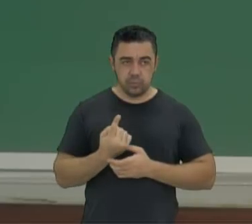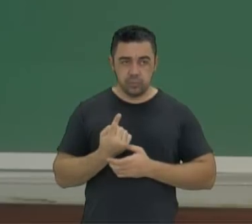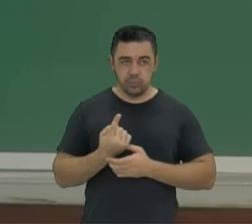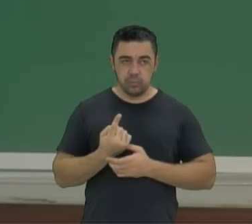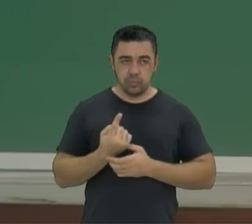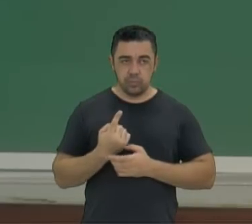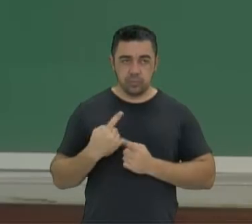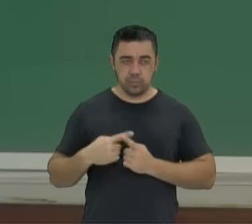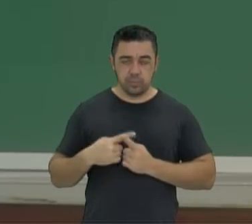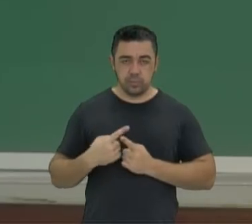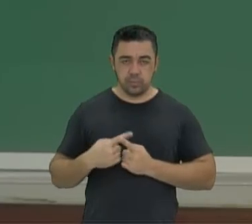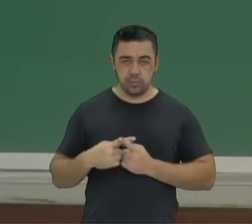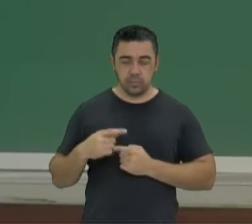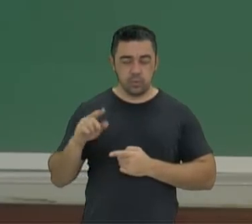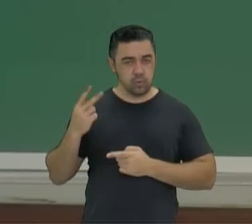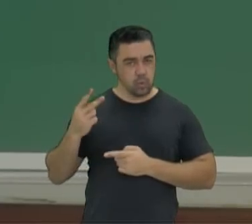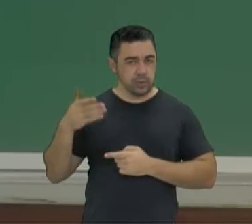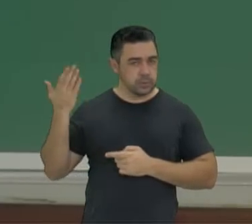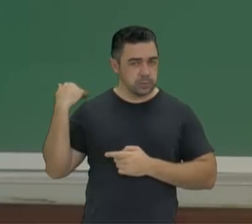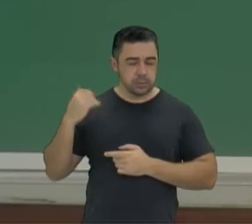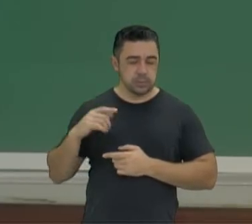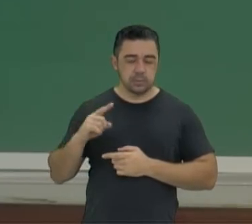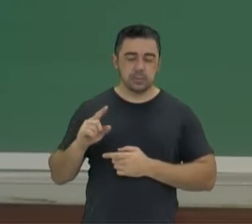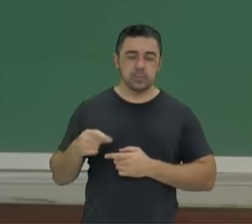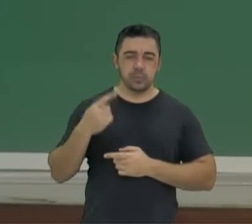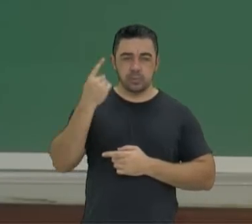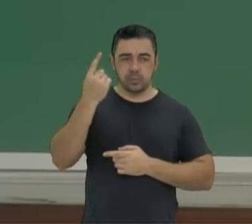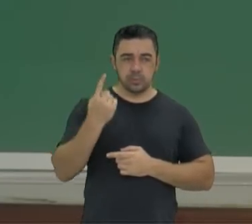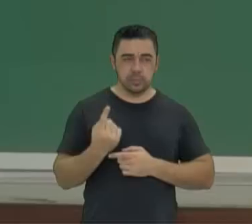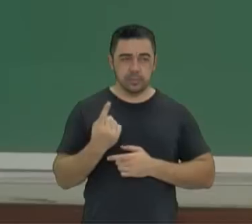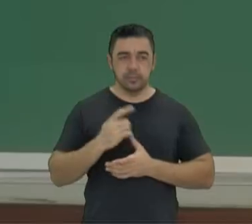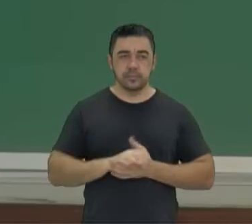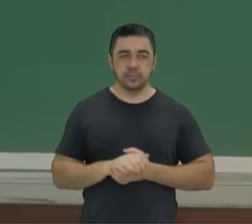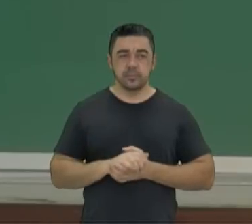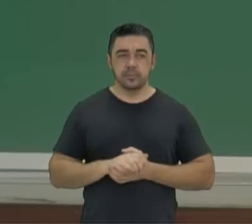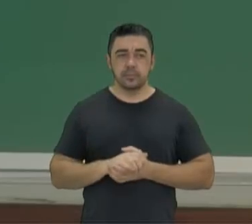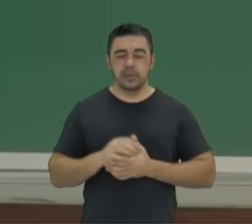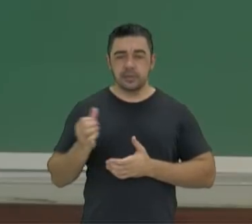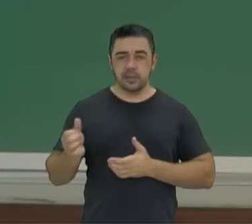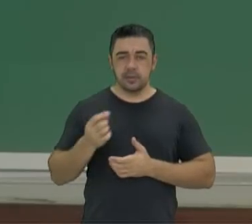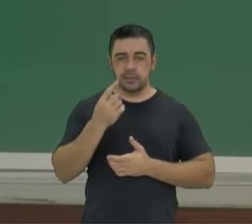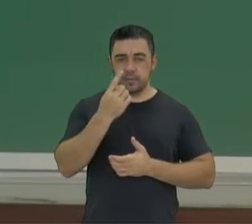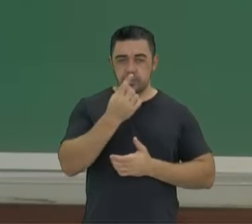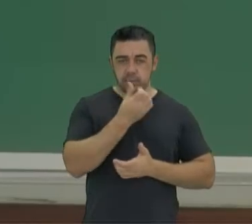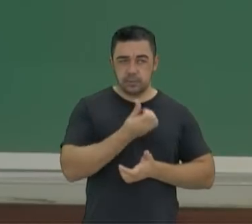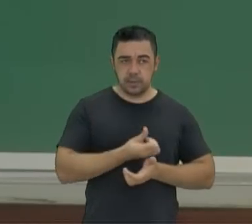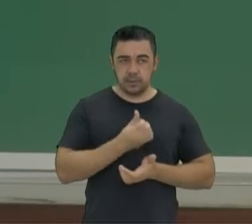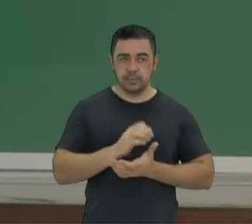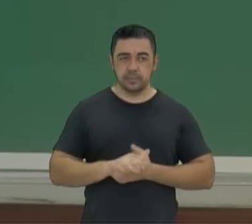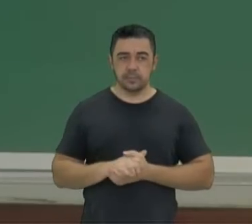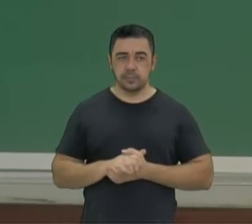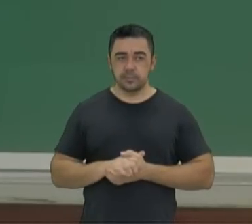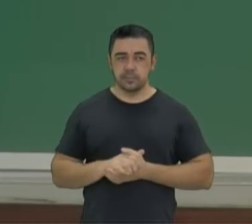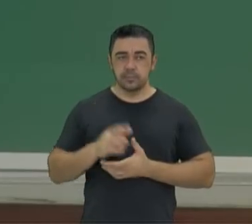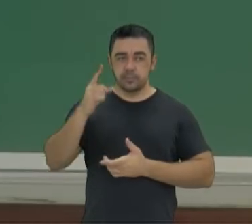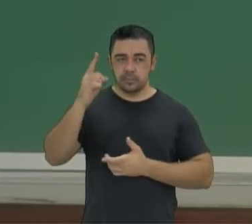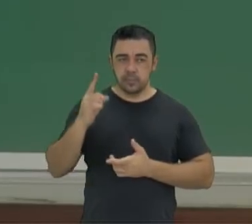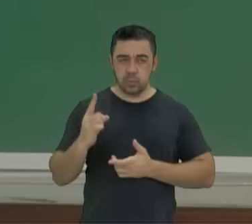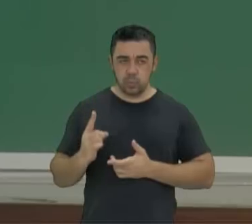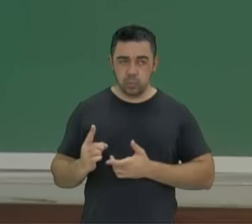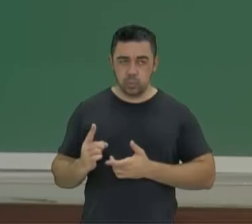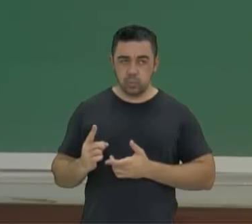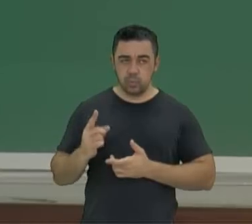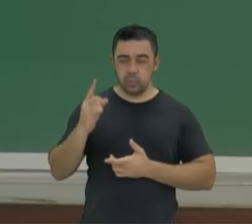1, porque esse 2 aqui é da conta anterior. Então, é mais 1, 1. 6 vezes 1, 6. 1 mais